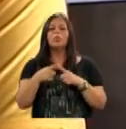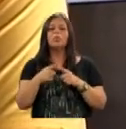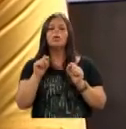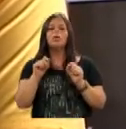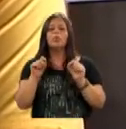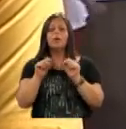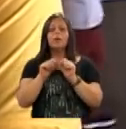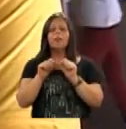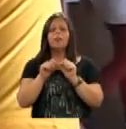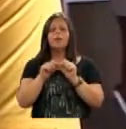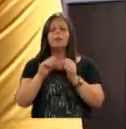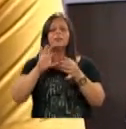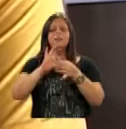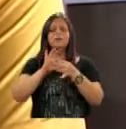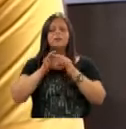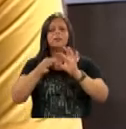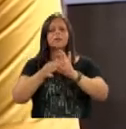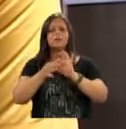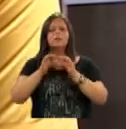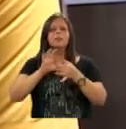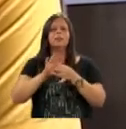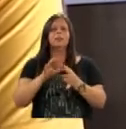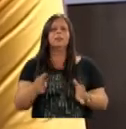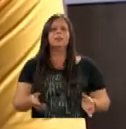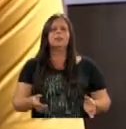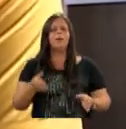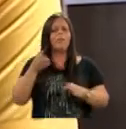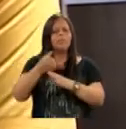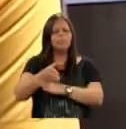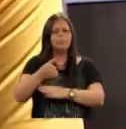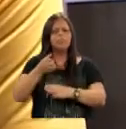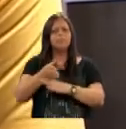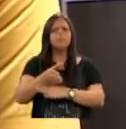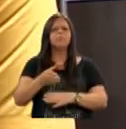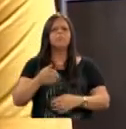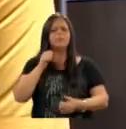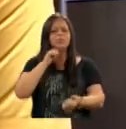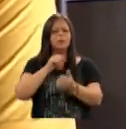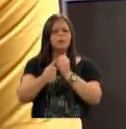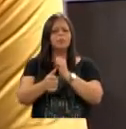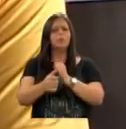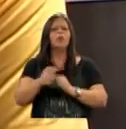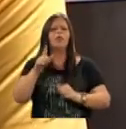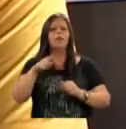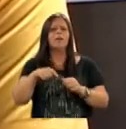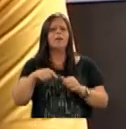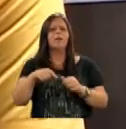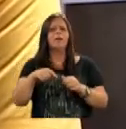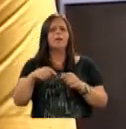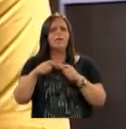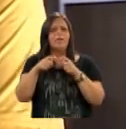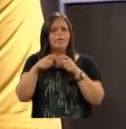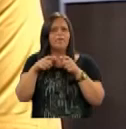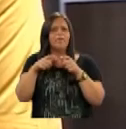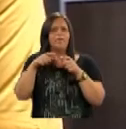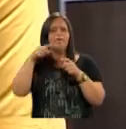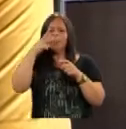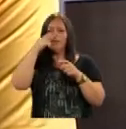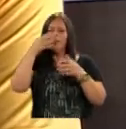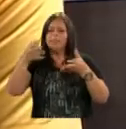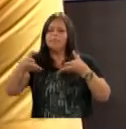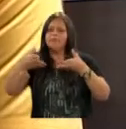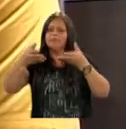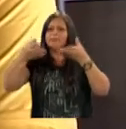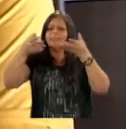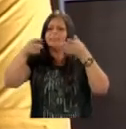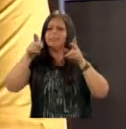faz a olímpiada que faz 11 uma participação num esporte é o crescimento daquela pessoa seja ela a pessoa